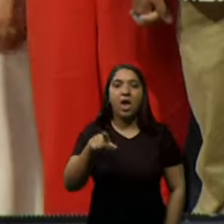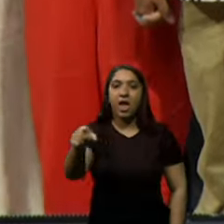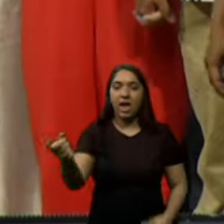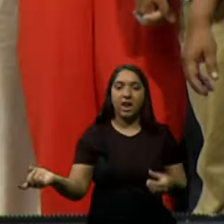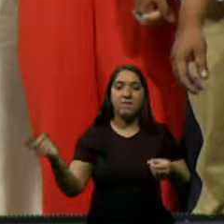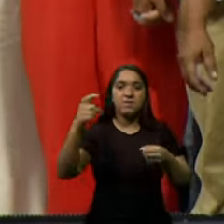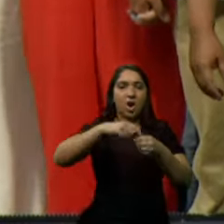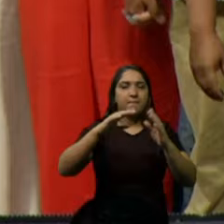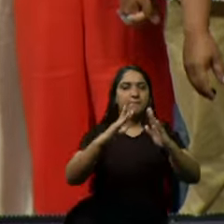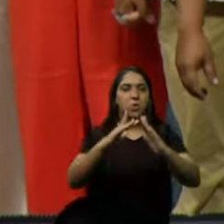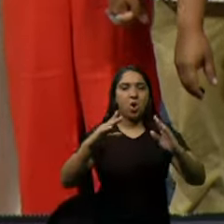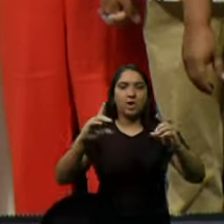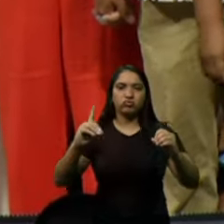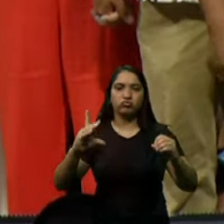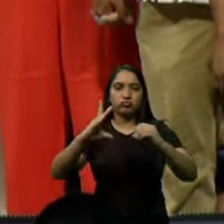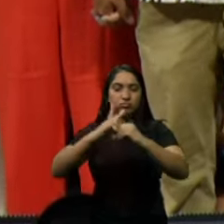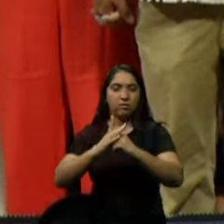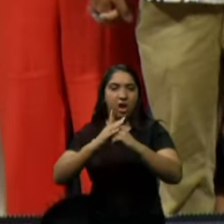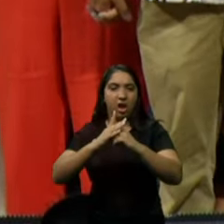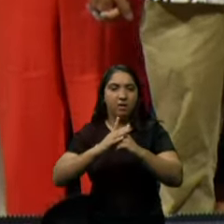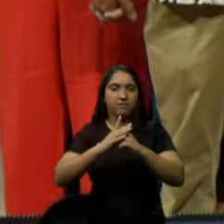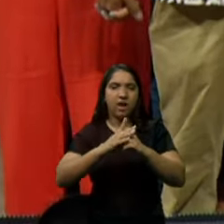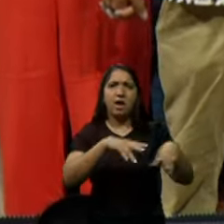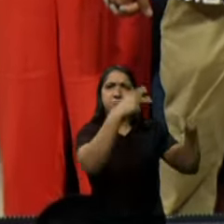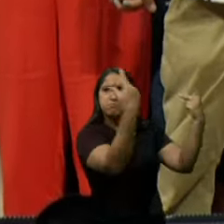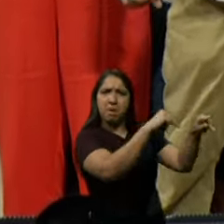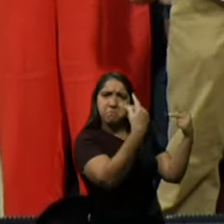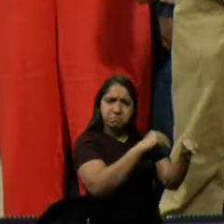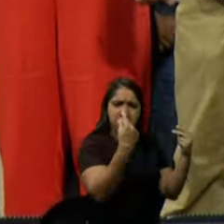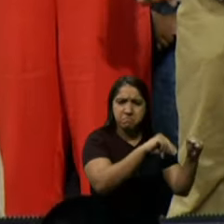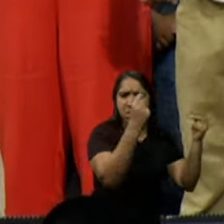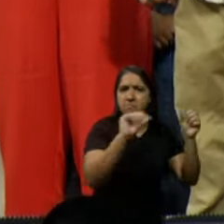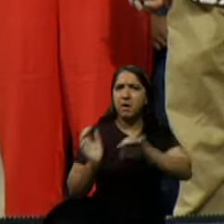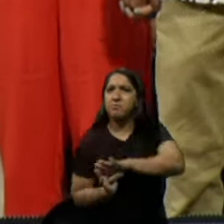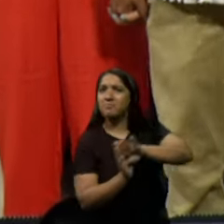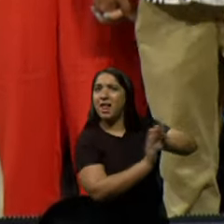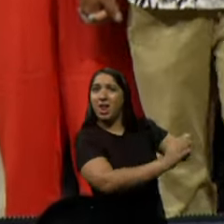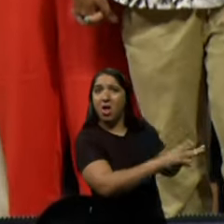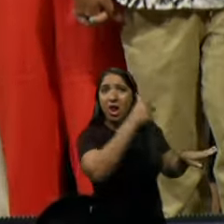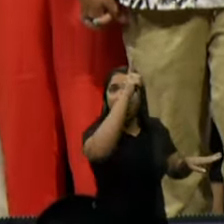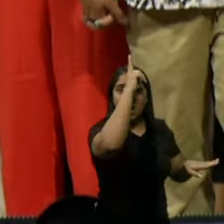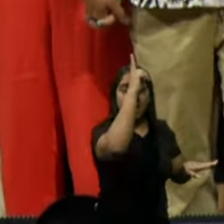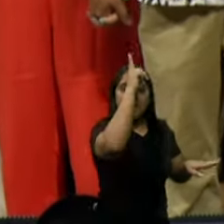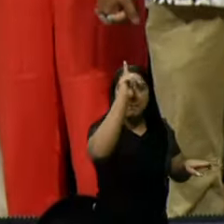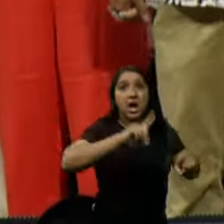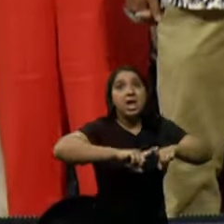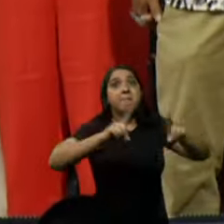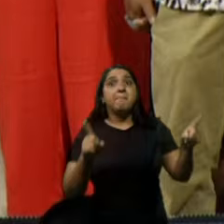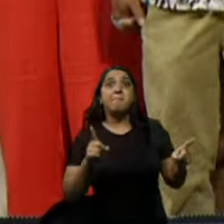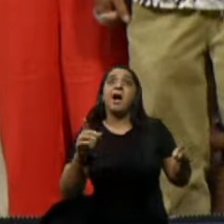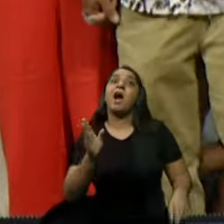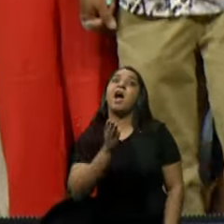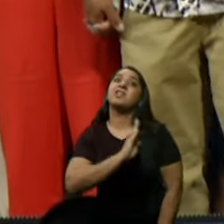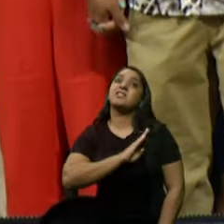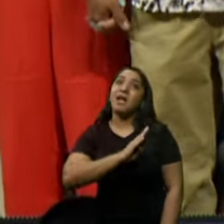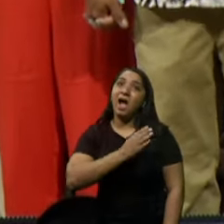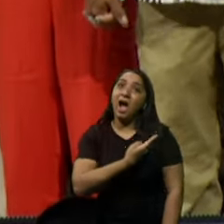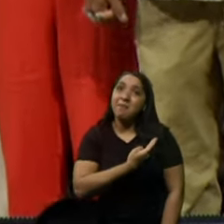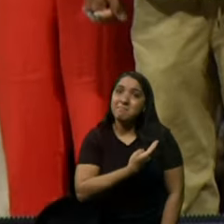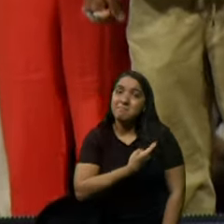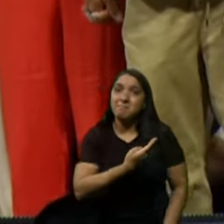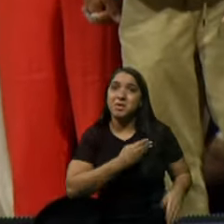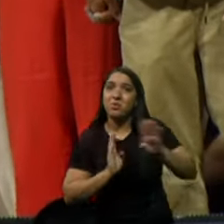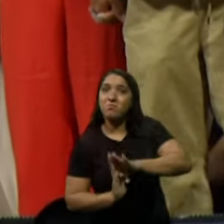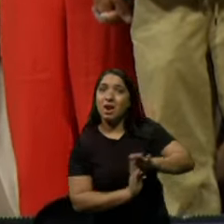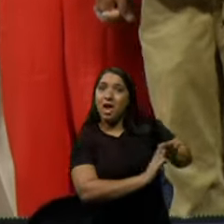da seguinte forma ela largou a pizzaria Lá na Alemanha mas tinha que largar as amizades ela falou que era o virar babá em qualquer